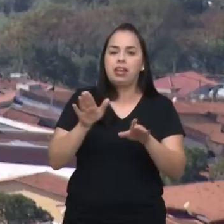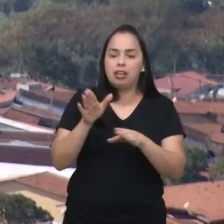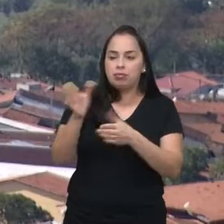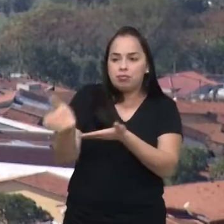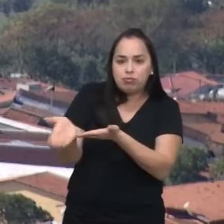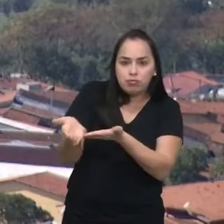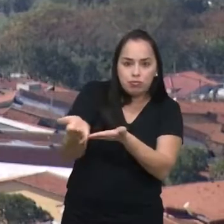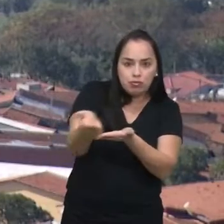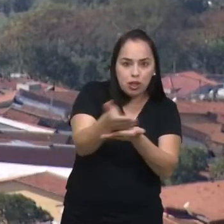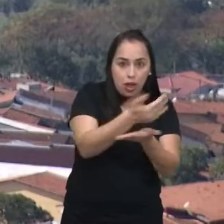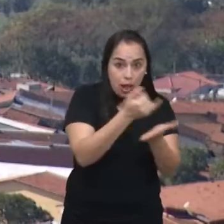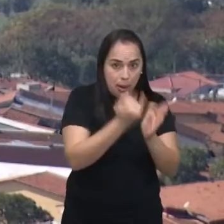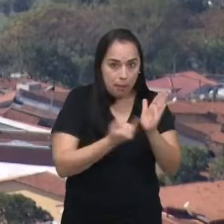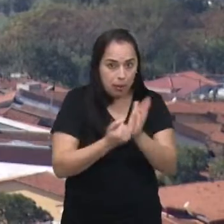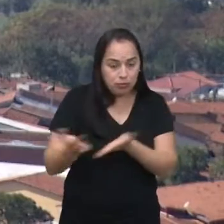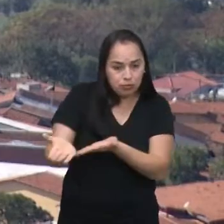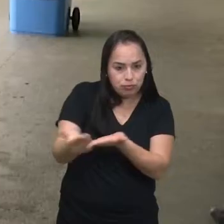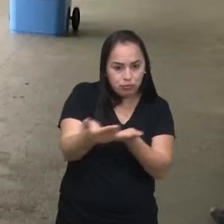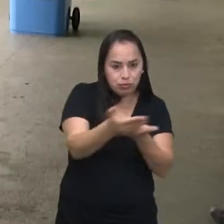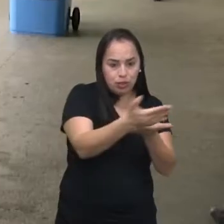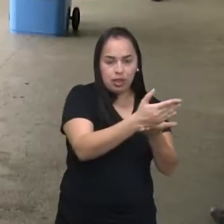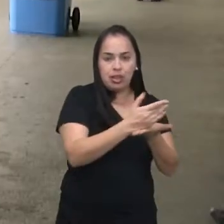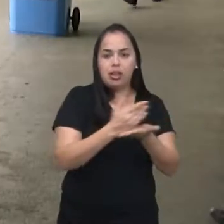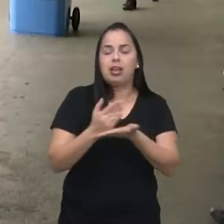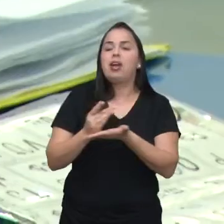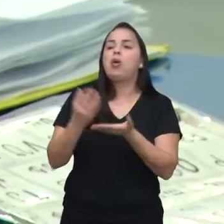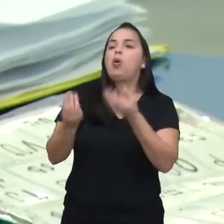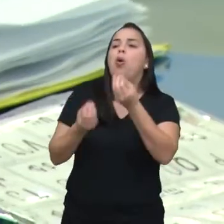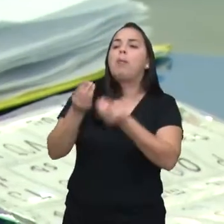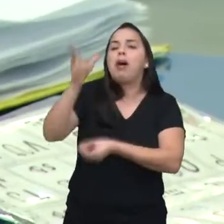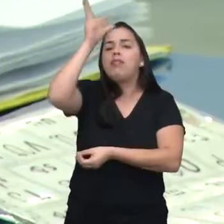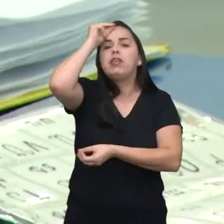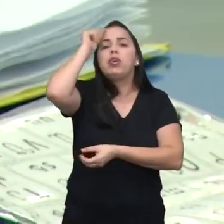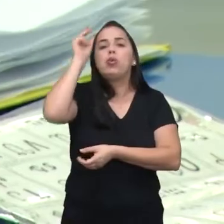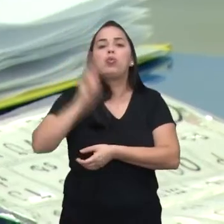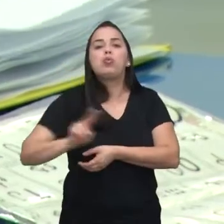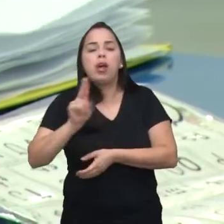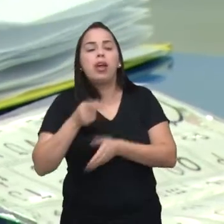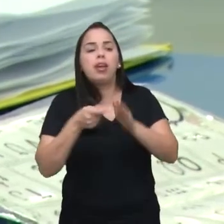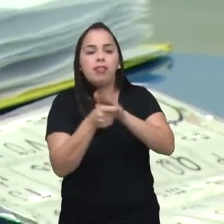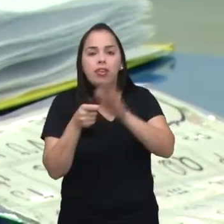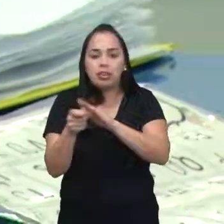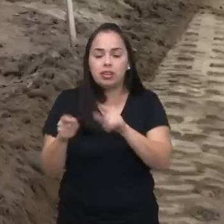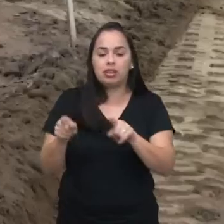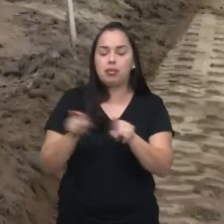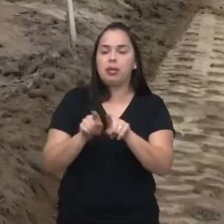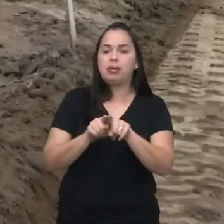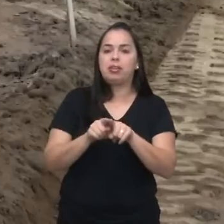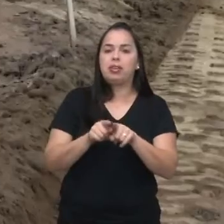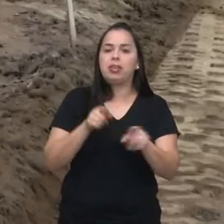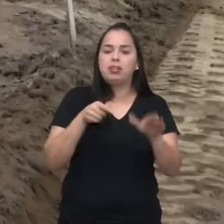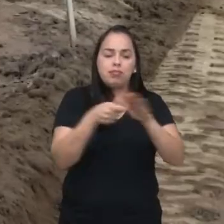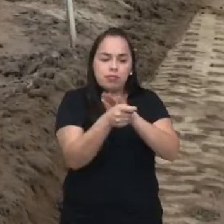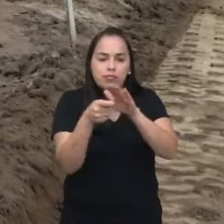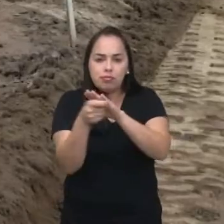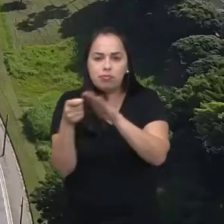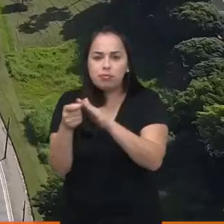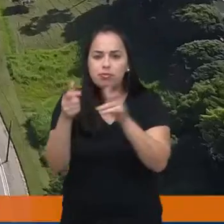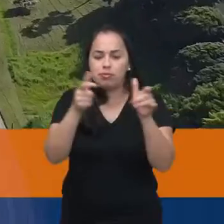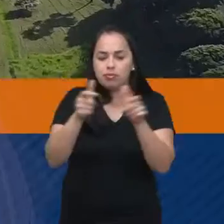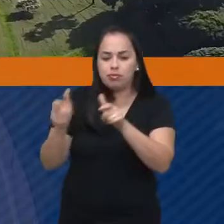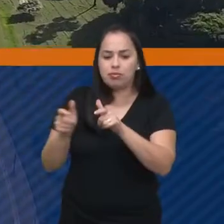fruto da arrecadação dos nossos impostos dessa forma aí ele deu apresenta as diretrizes e metas de gastos e